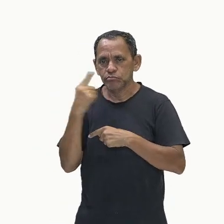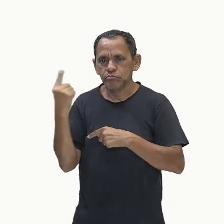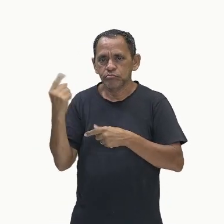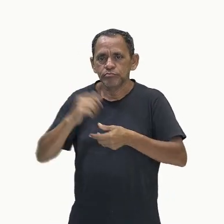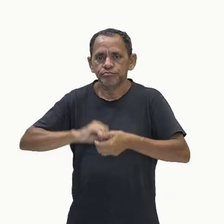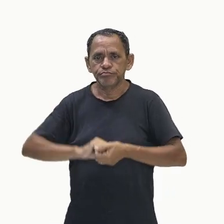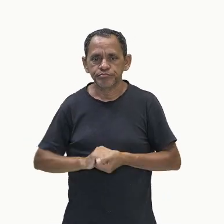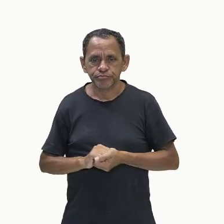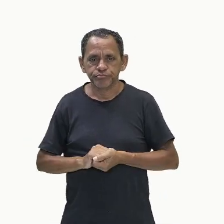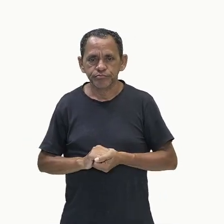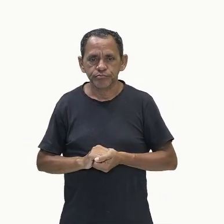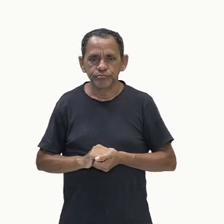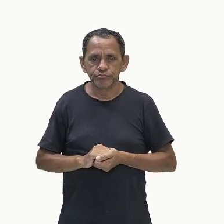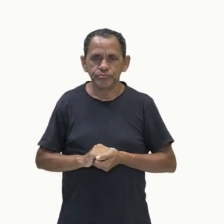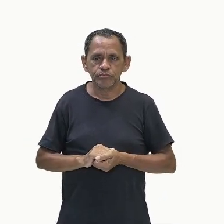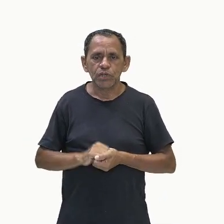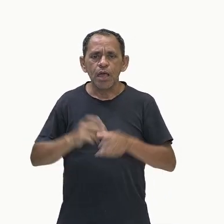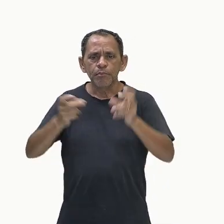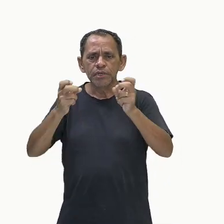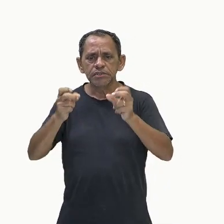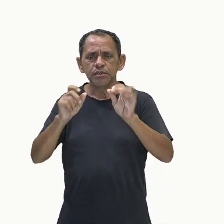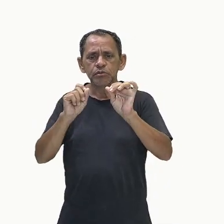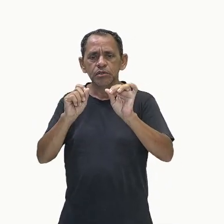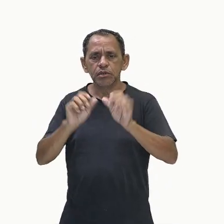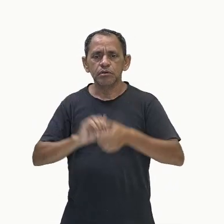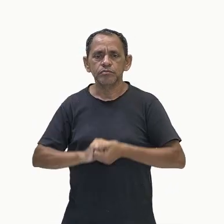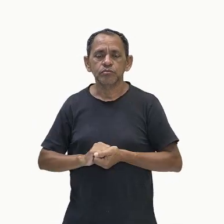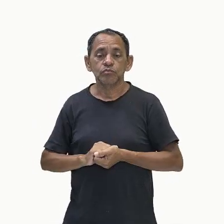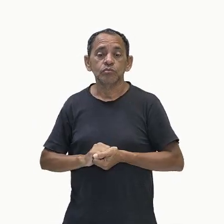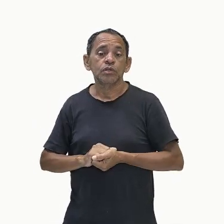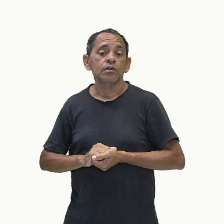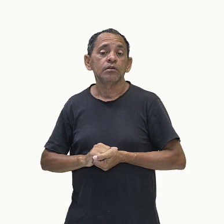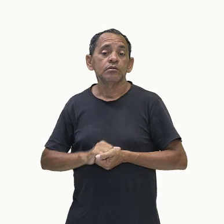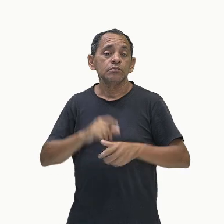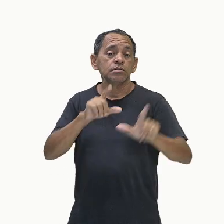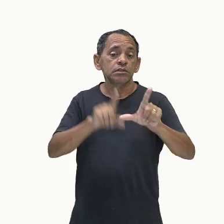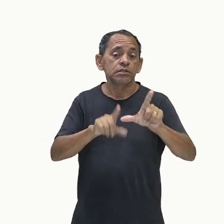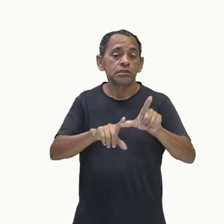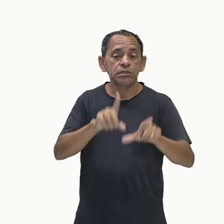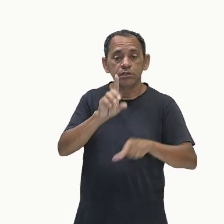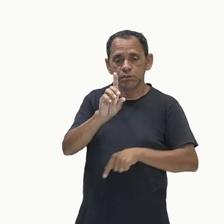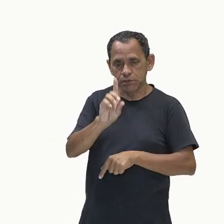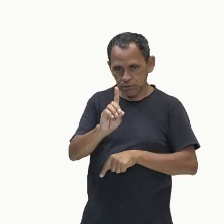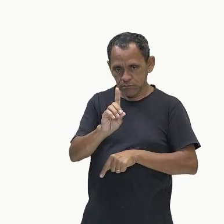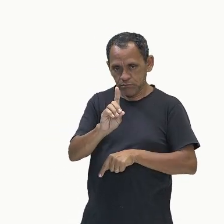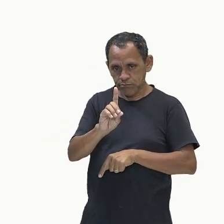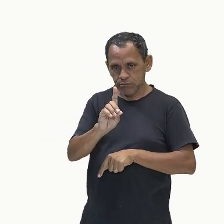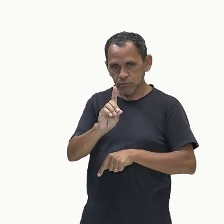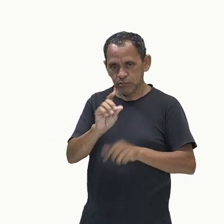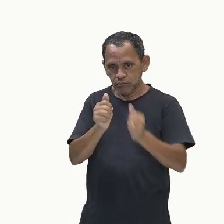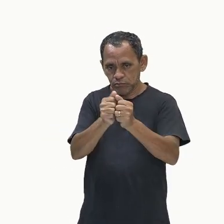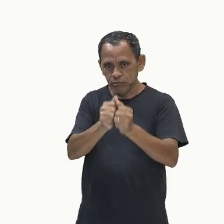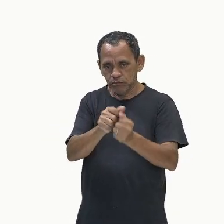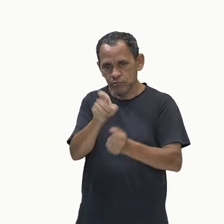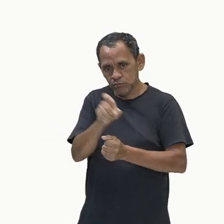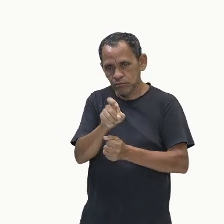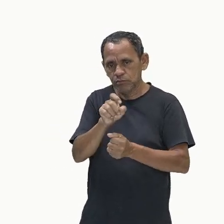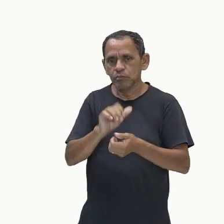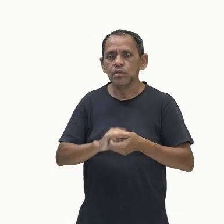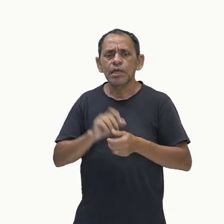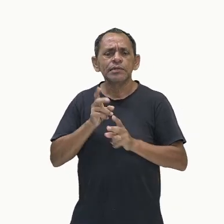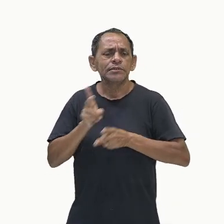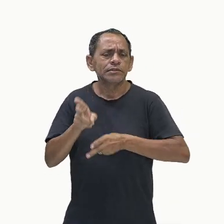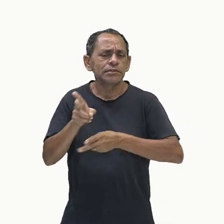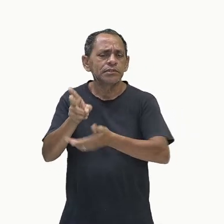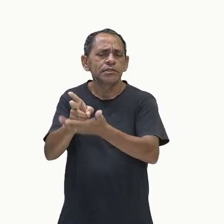D junto com o X, né? Olha só aqui, D junto com o X. Ele sempre está fazendo essa